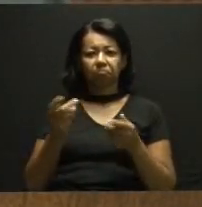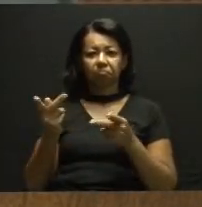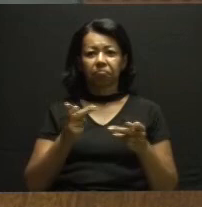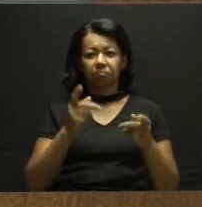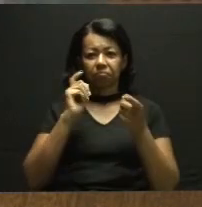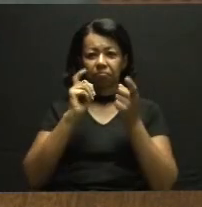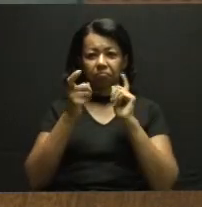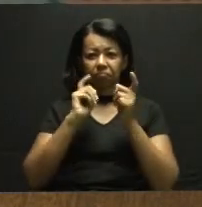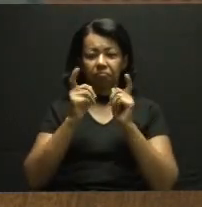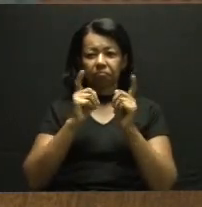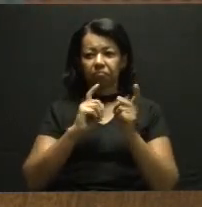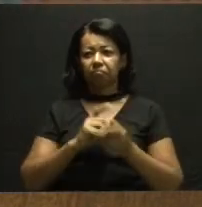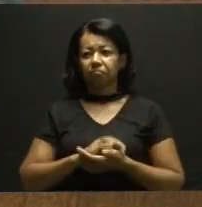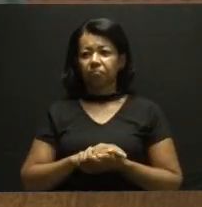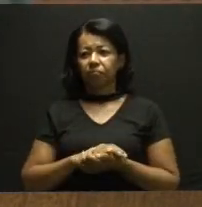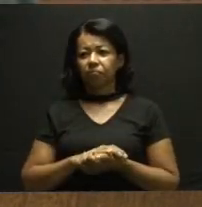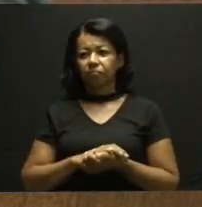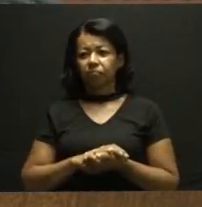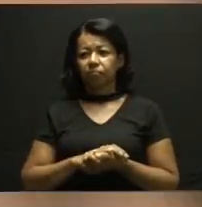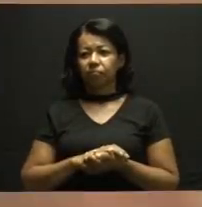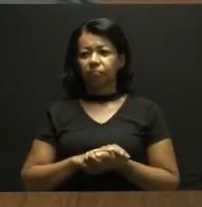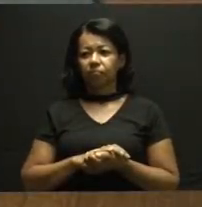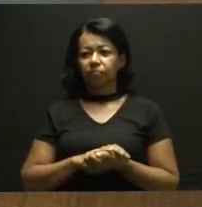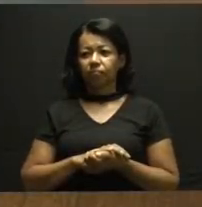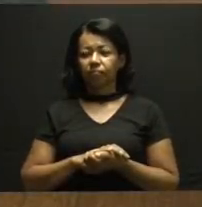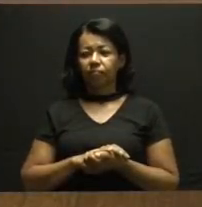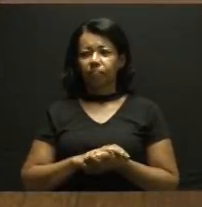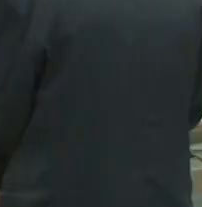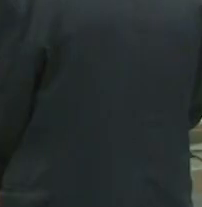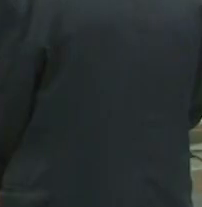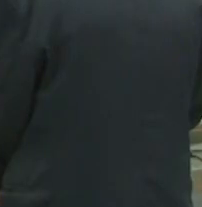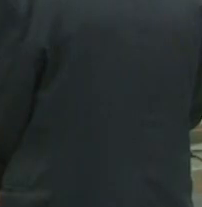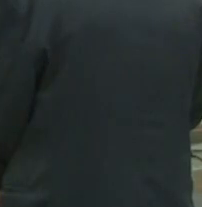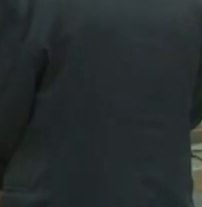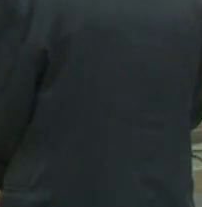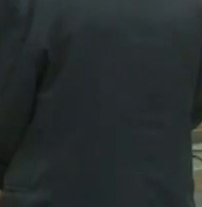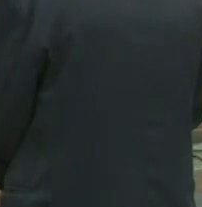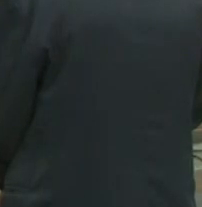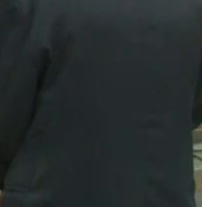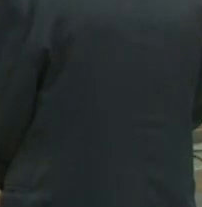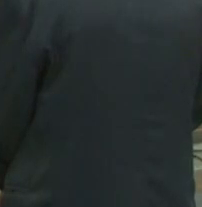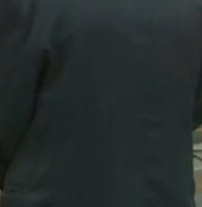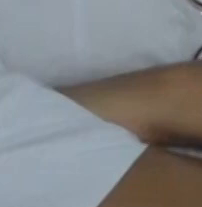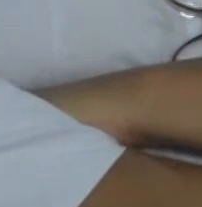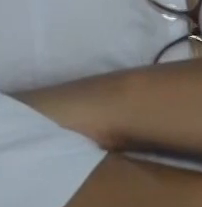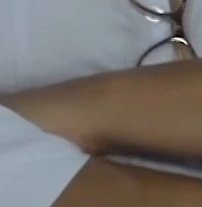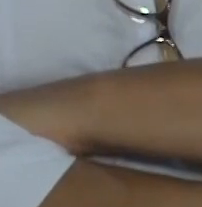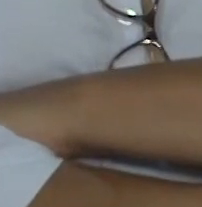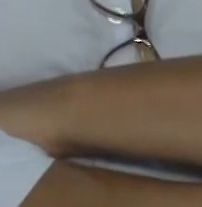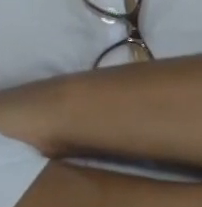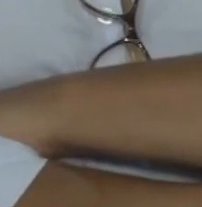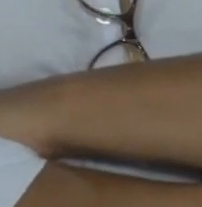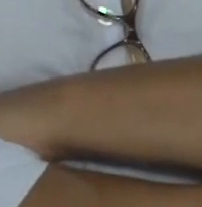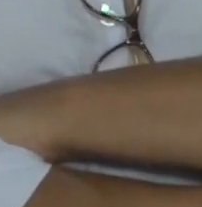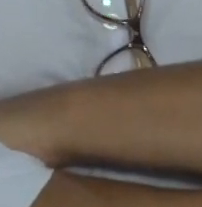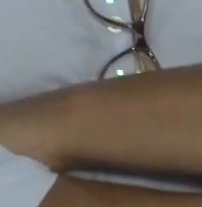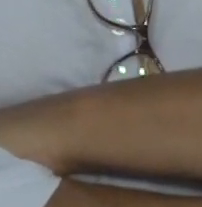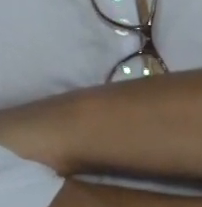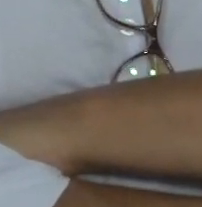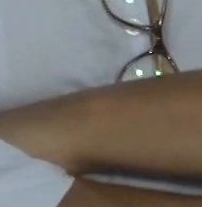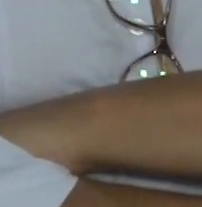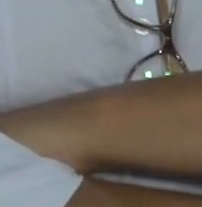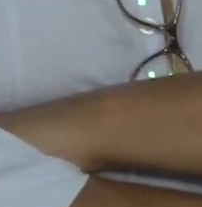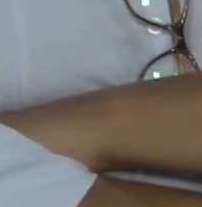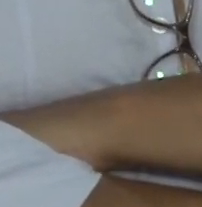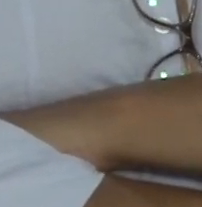linha a do artigo 104 do regimento interno desta casa na ordem do dia estavam seis projetos de lei e